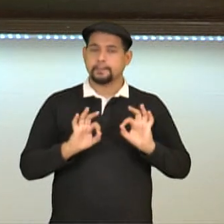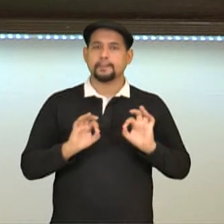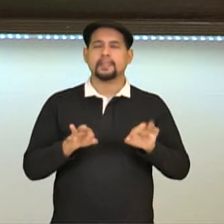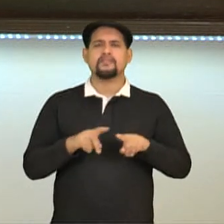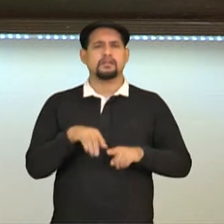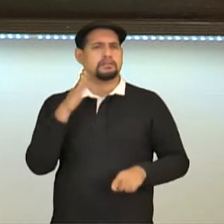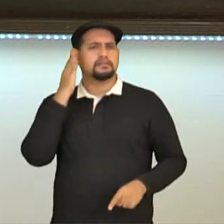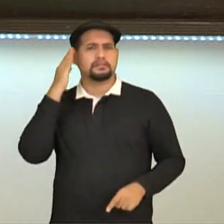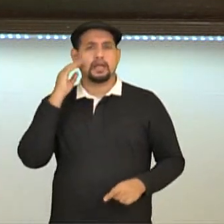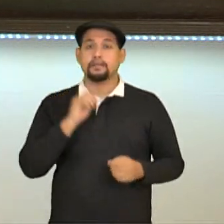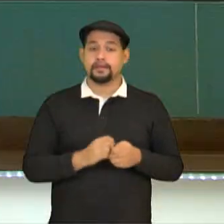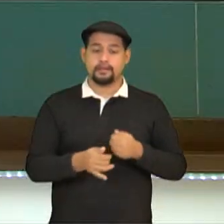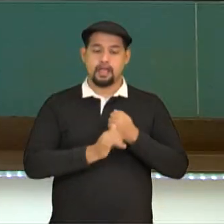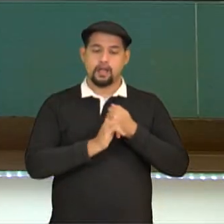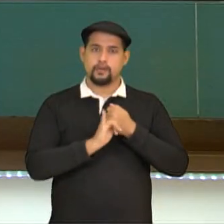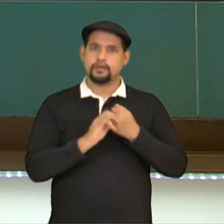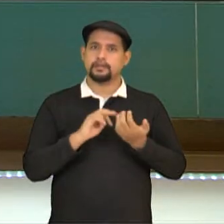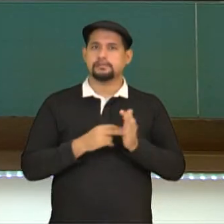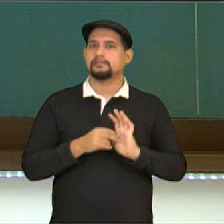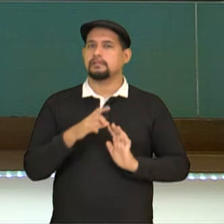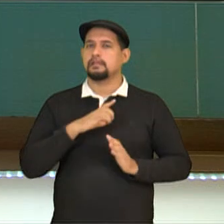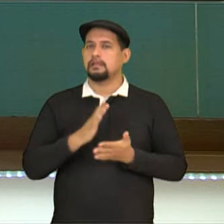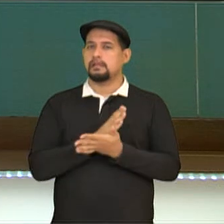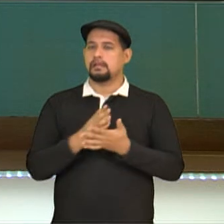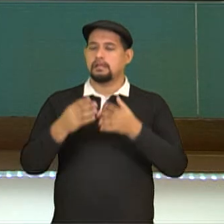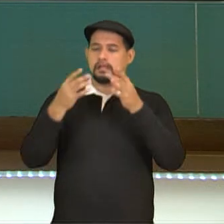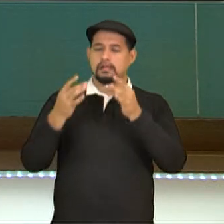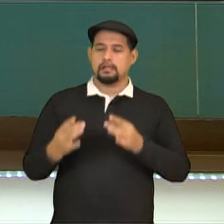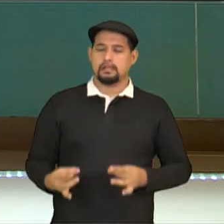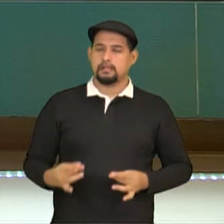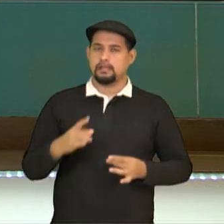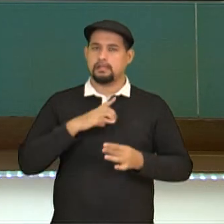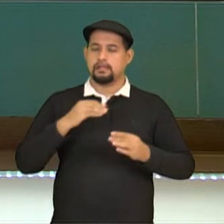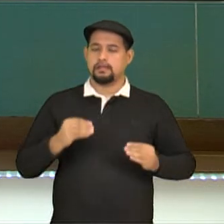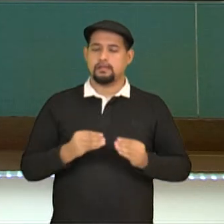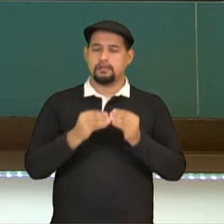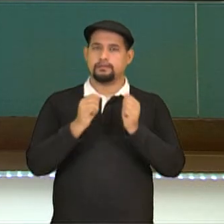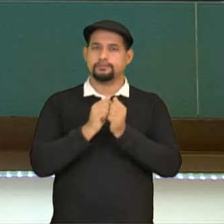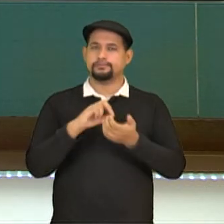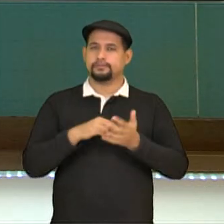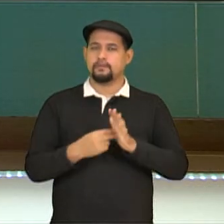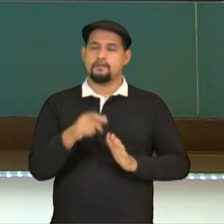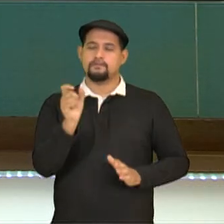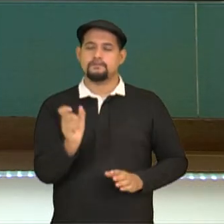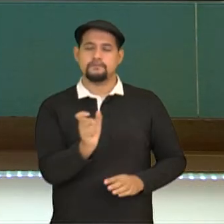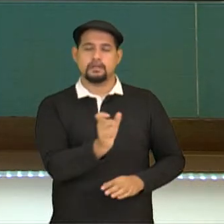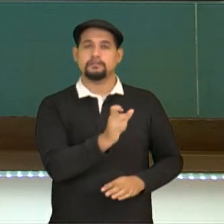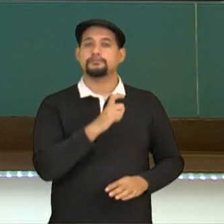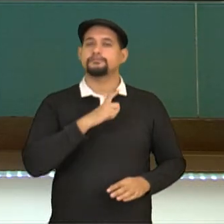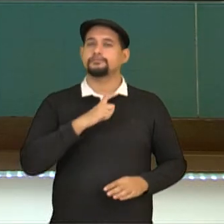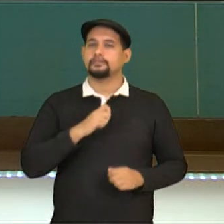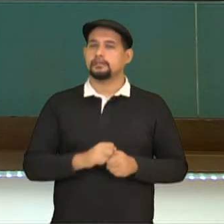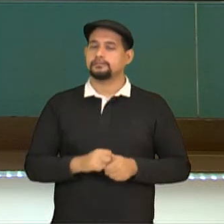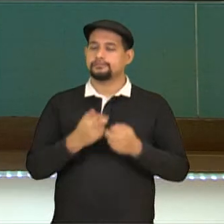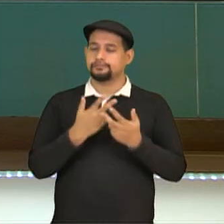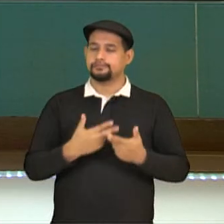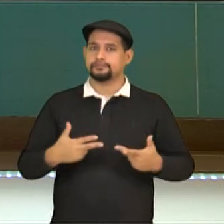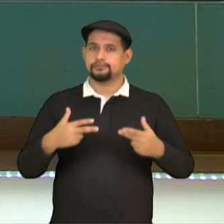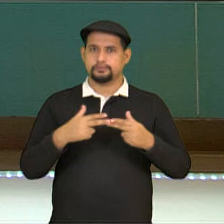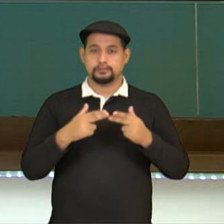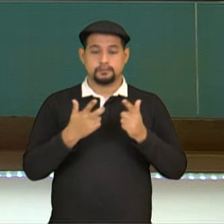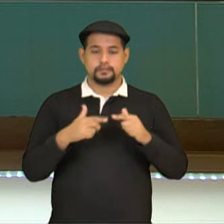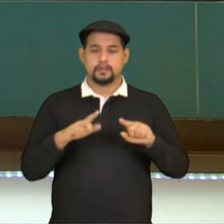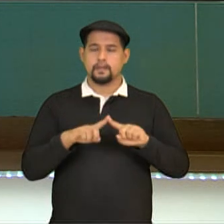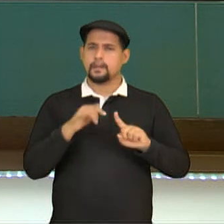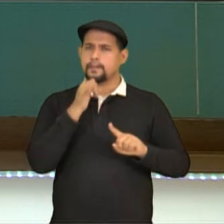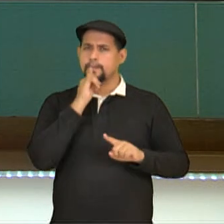Vocês sabem que a crônica ela contém alguns elementos composicionais que são característicos deste gênero literário,